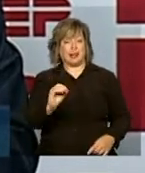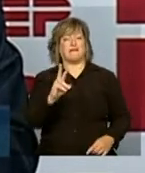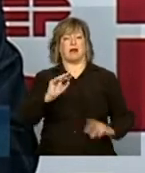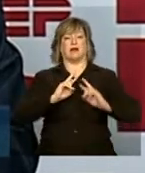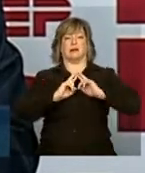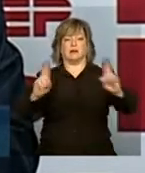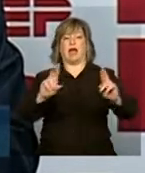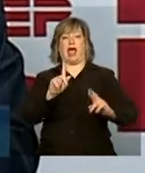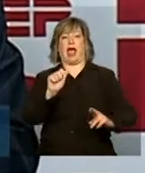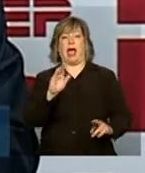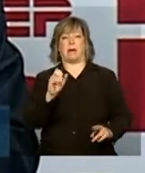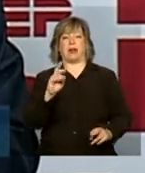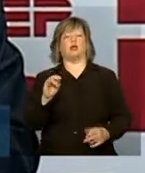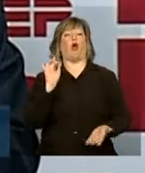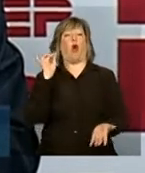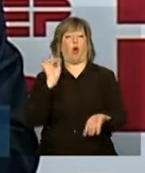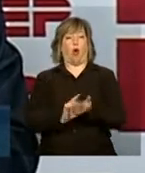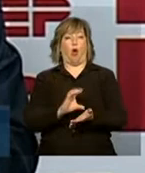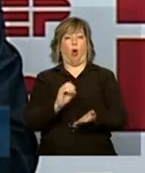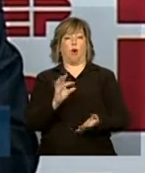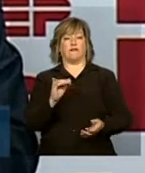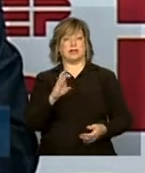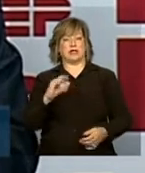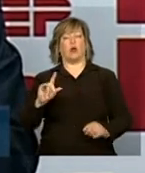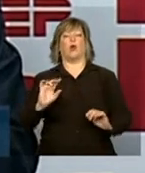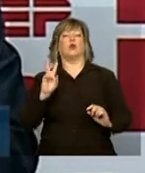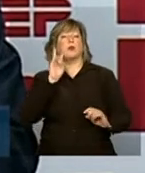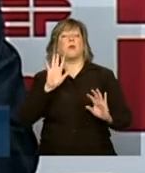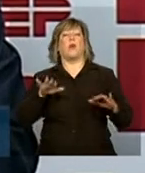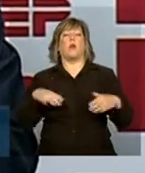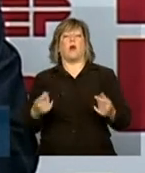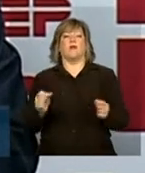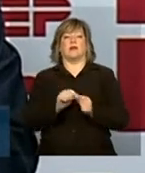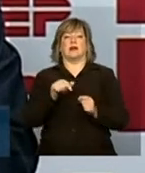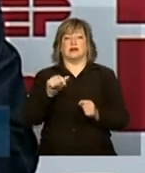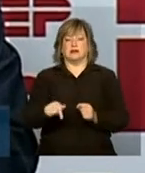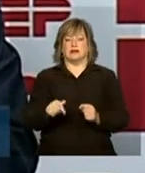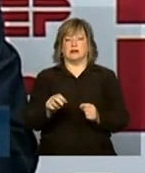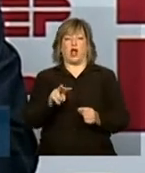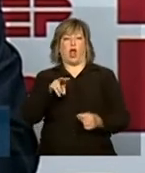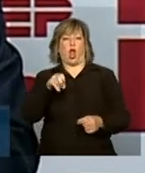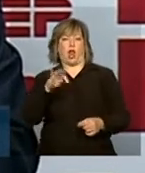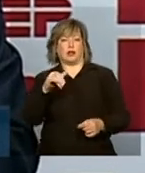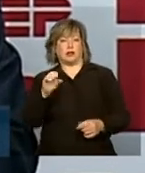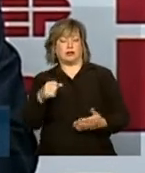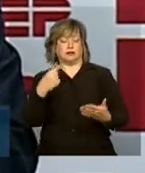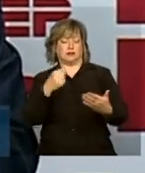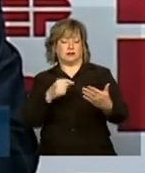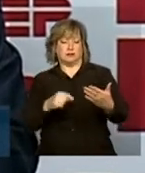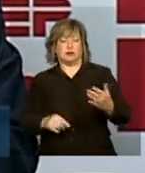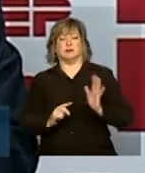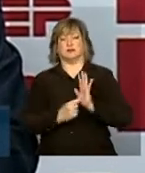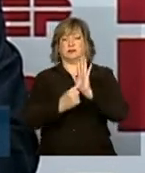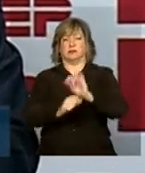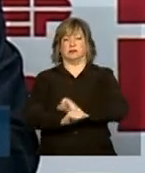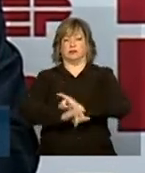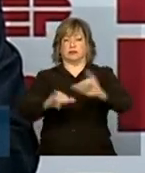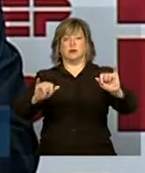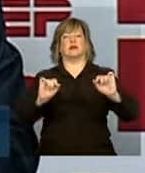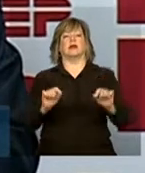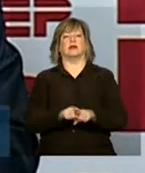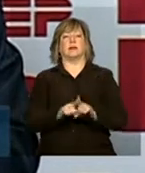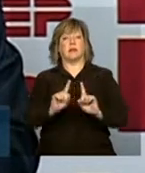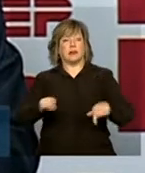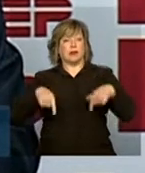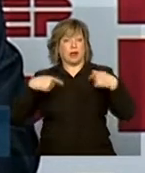o gabarito oficial sobre o qual serão construídas as notas na parte dos testes e em seguida oferecer